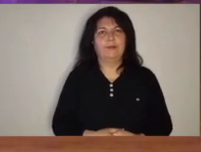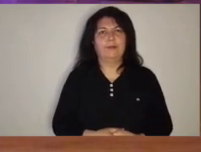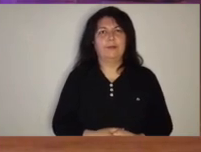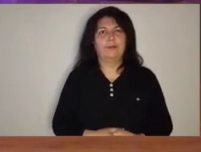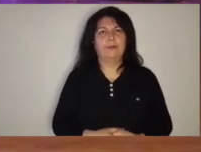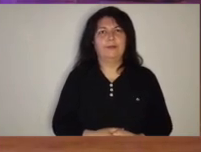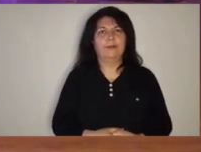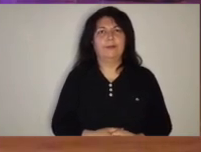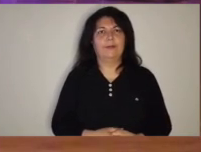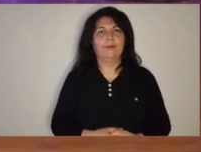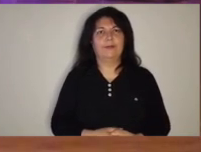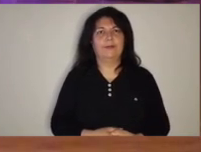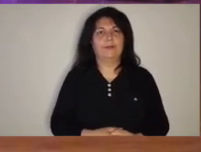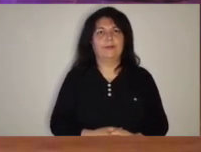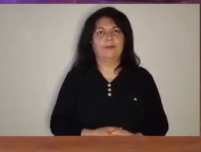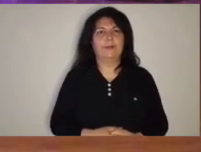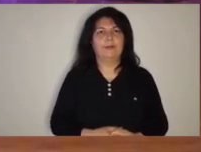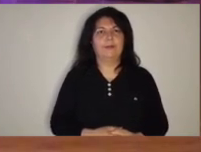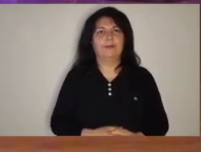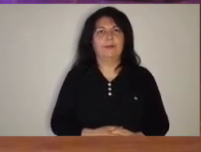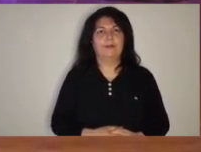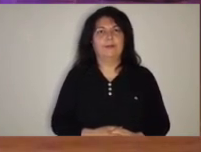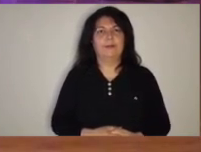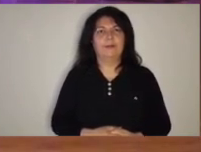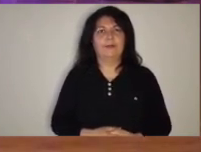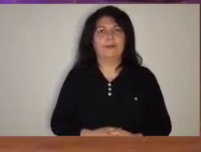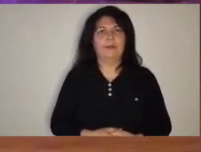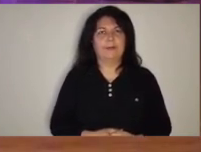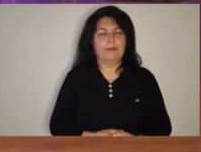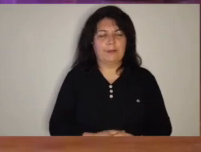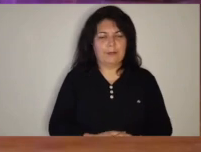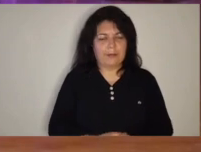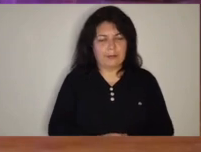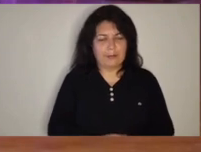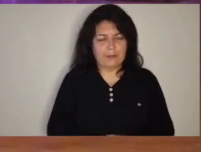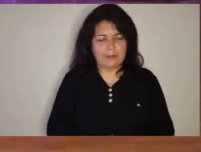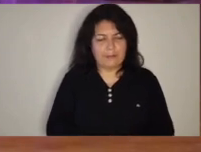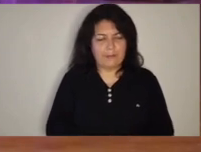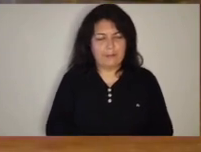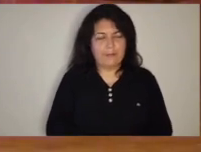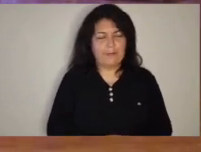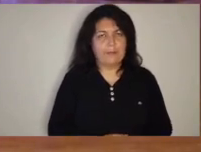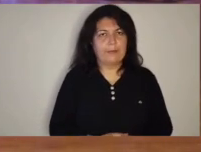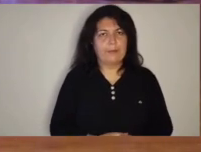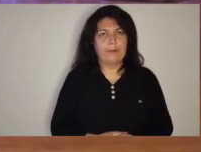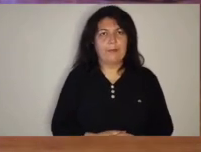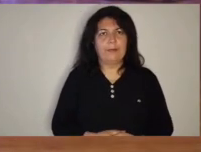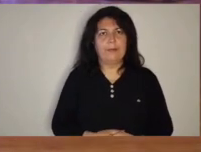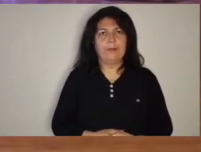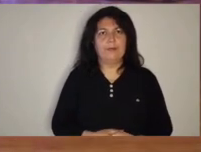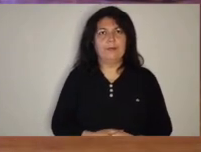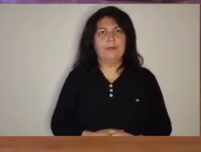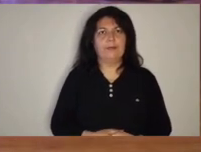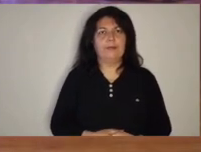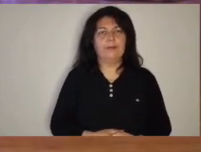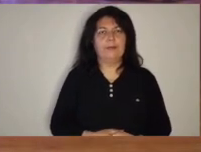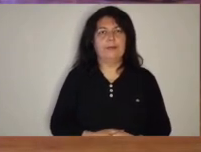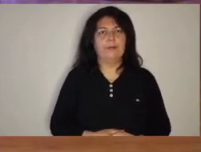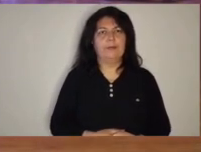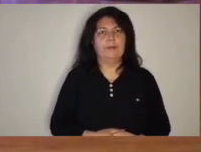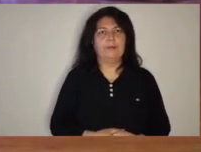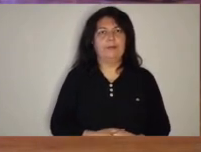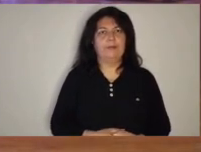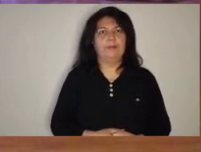Ele diz assim, ó: lembre-se disto, aquele que planta pouco também vai colher pouco, aquele que planta muito também vai